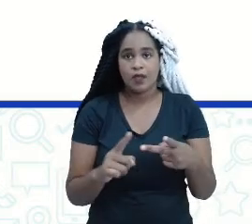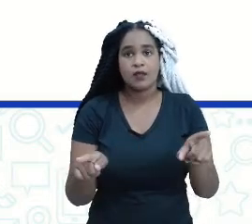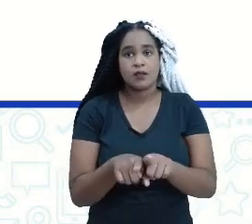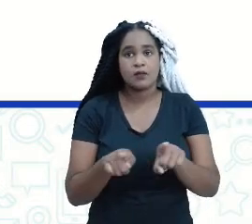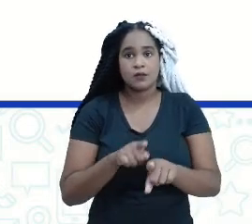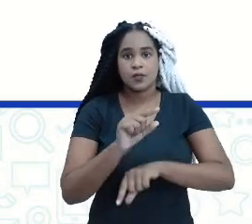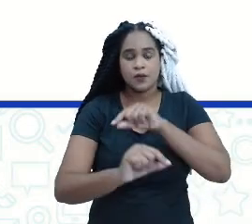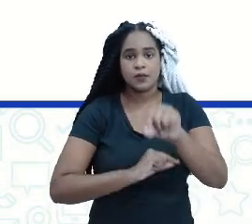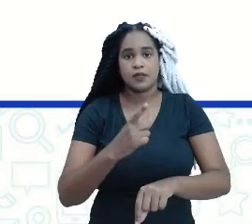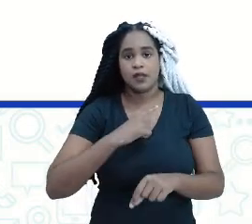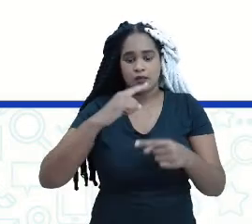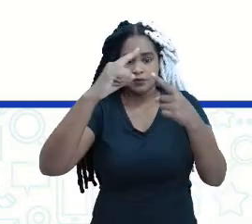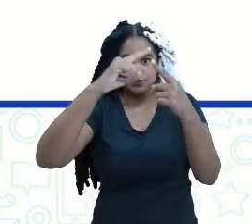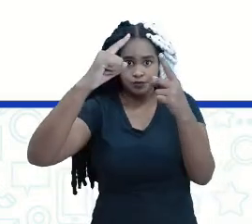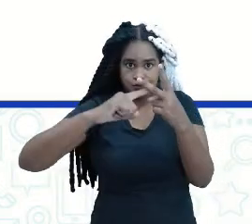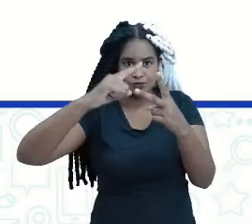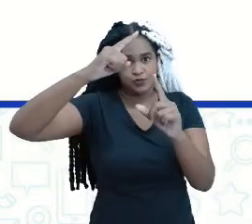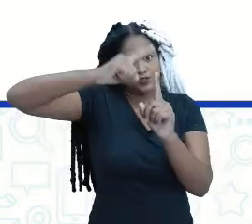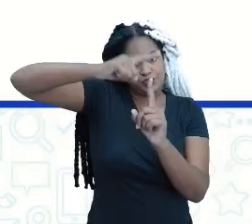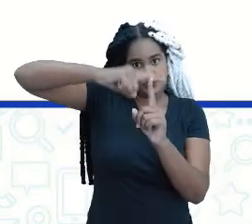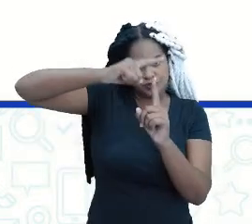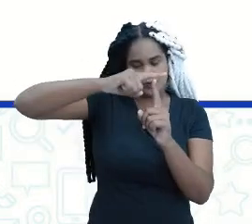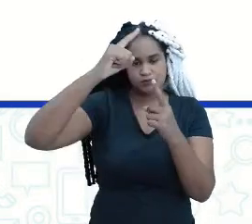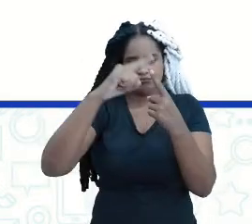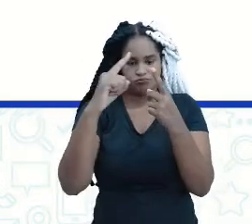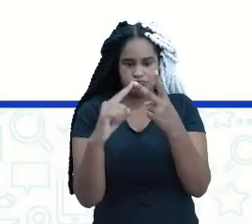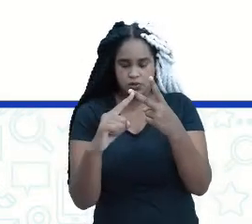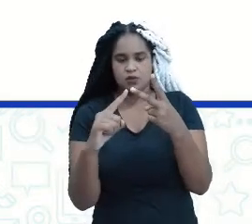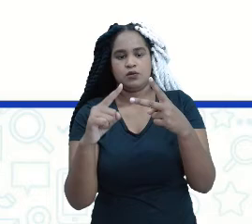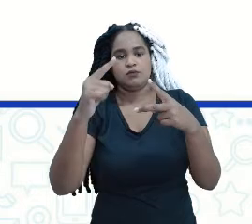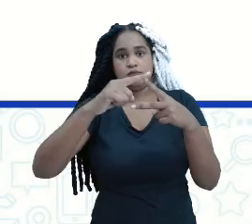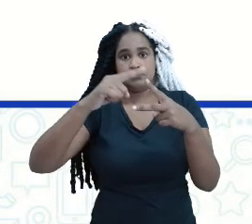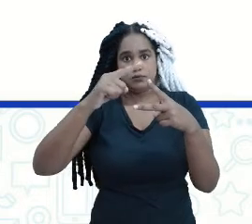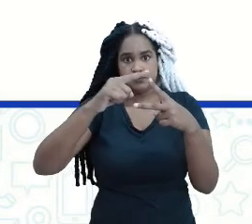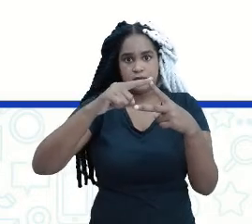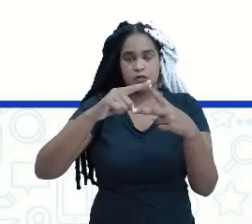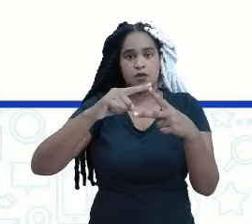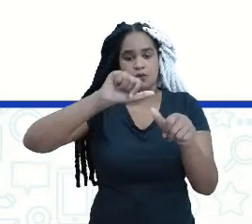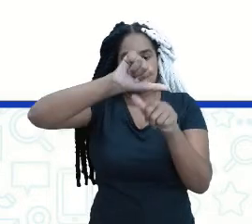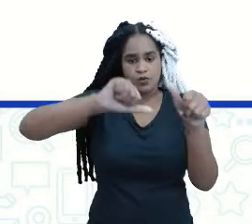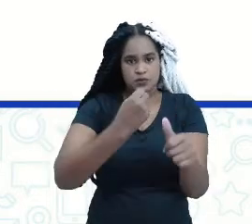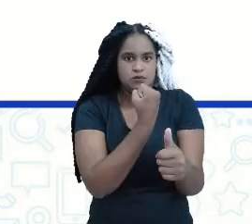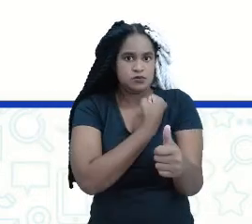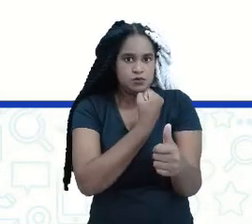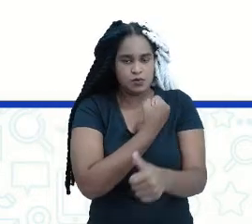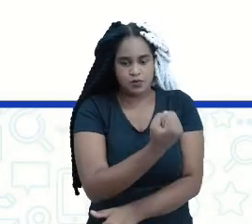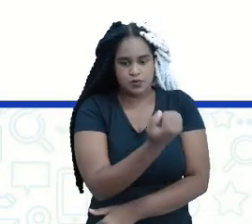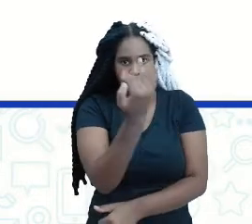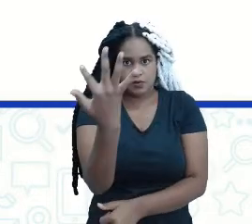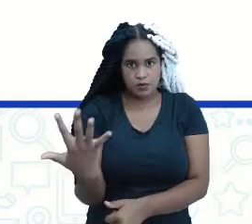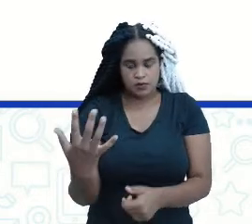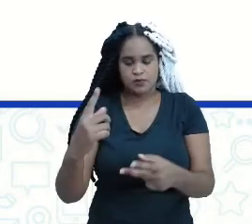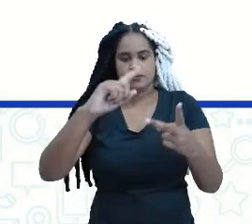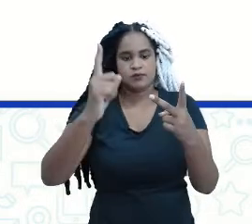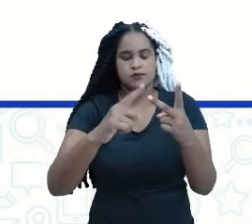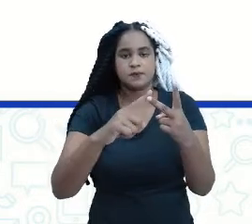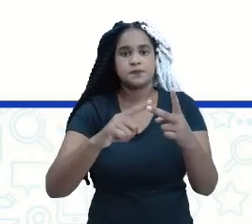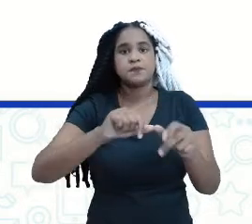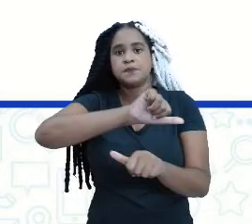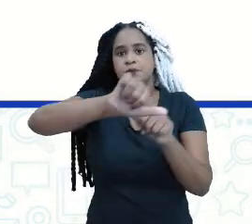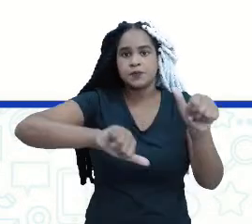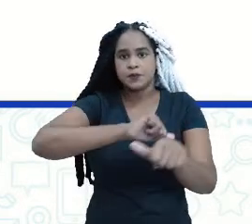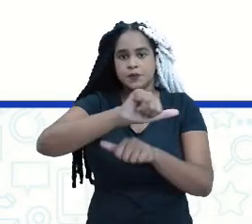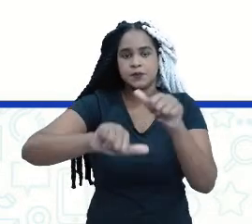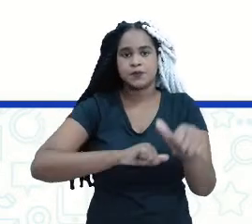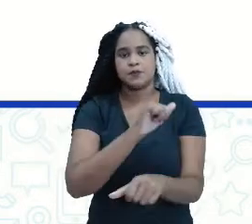têm dois tipos, elas se apresentam de dois tipos, mutações numéricas e também